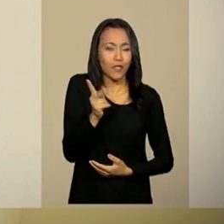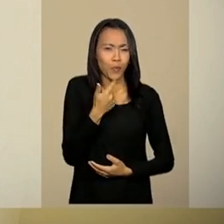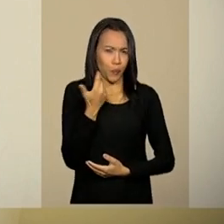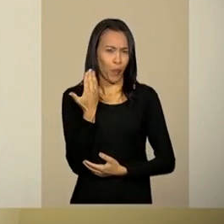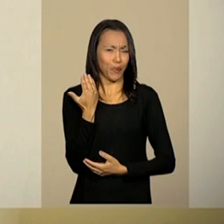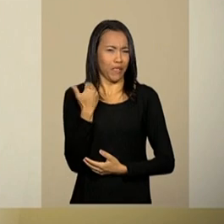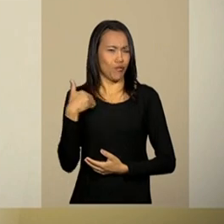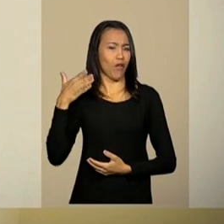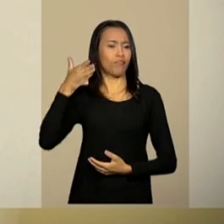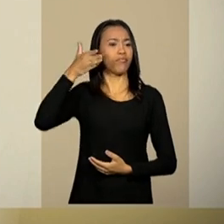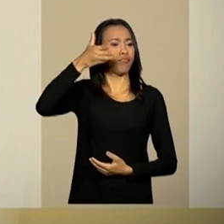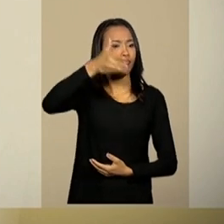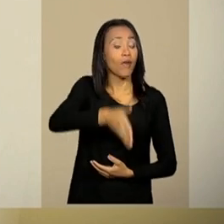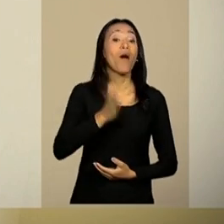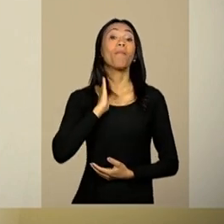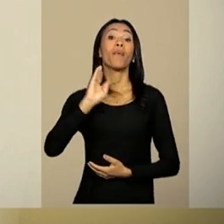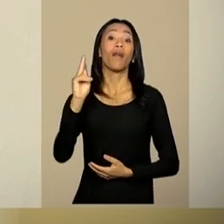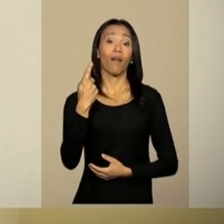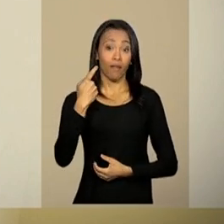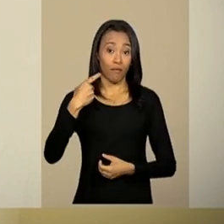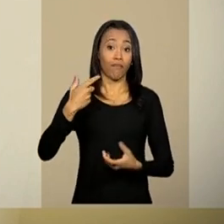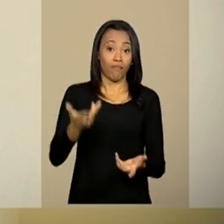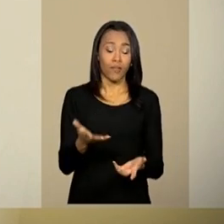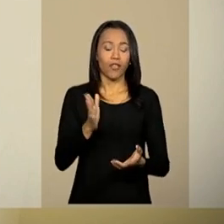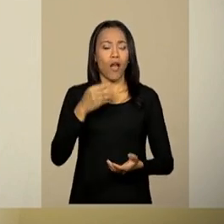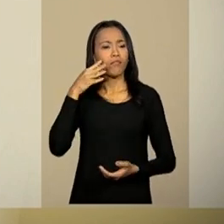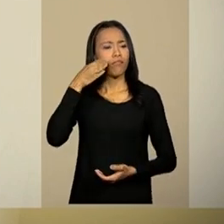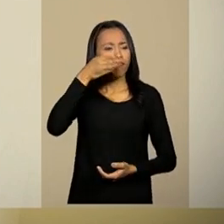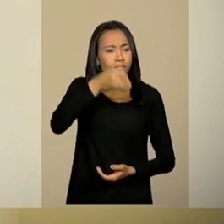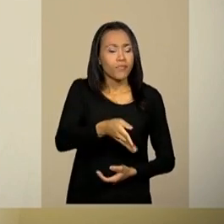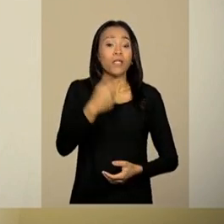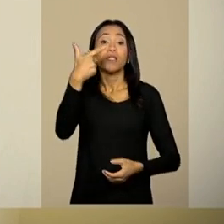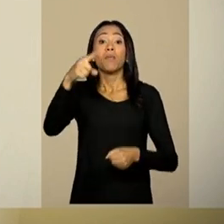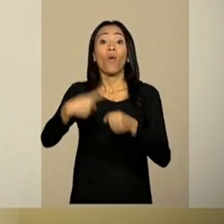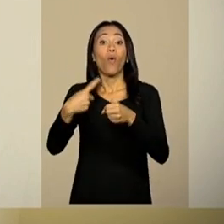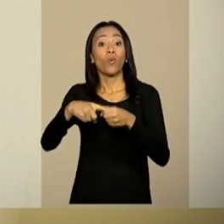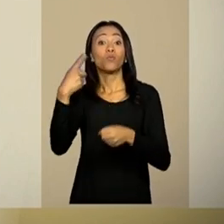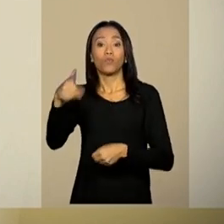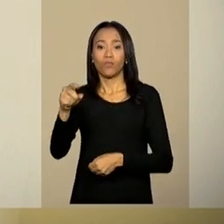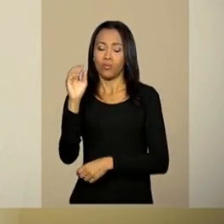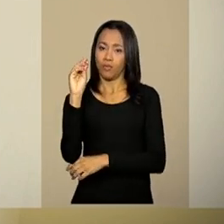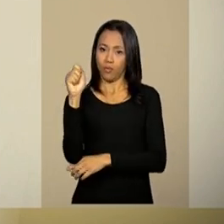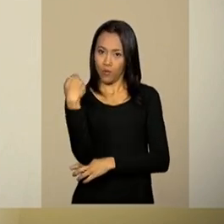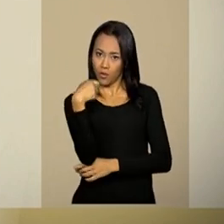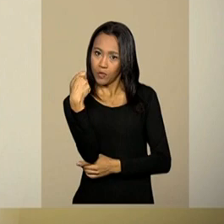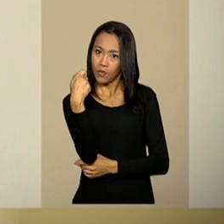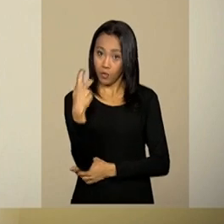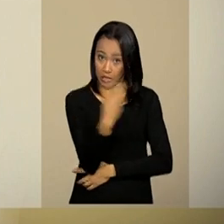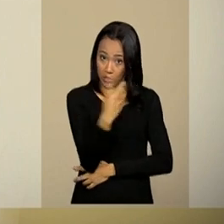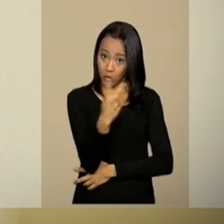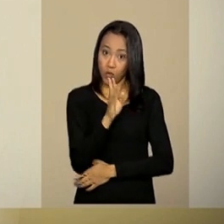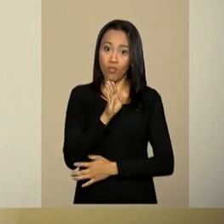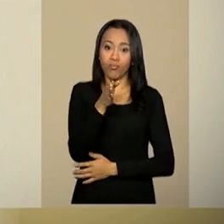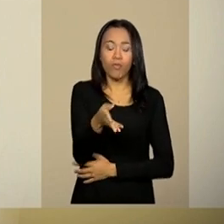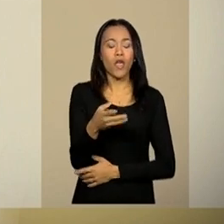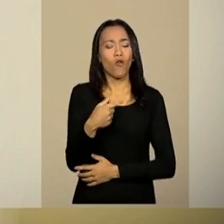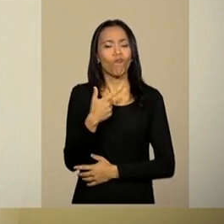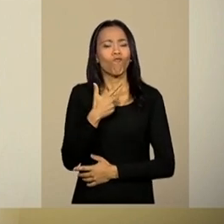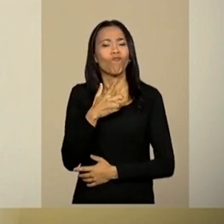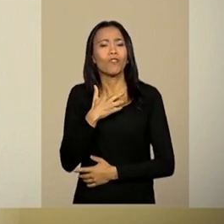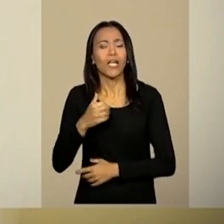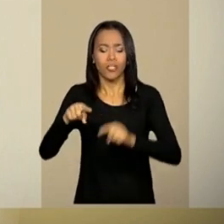há pouco tempo em Belo Horizonte Minas Gerais e em Novo Hamburgo no Rio Grande do Sul eu faço questão de entrar no